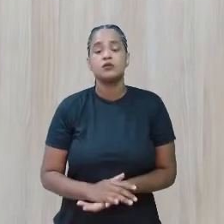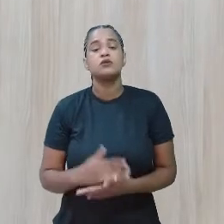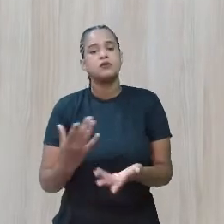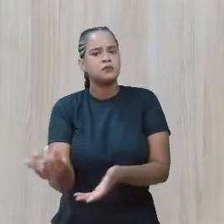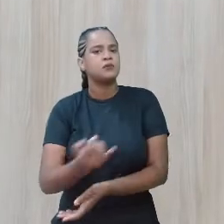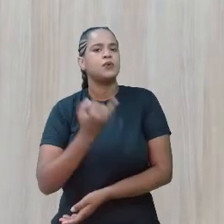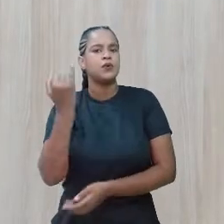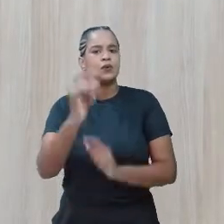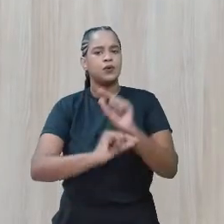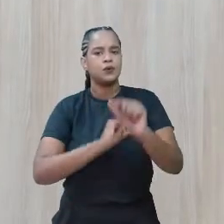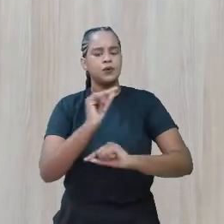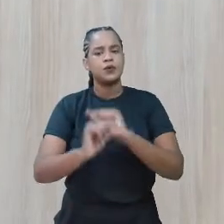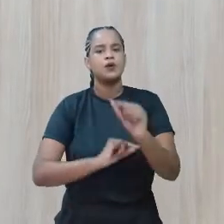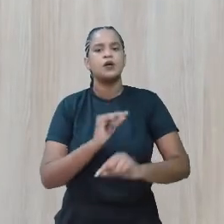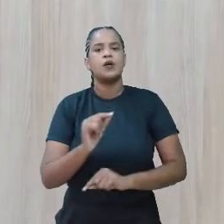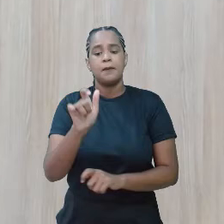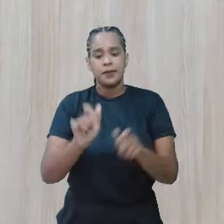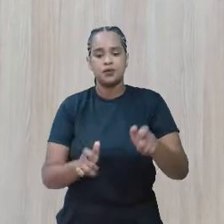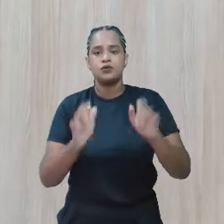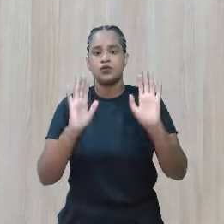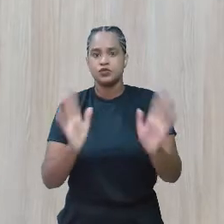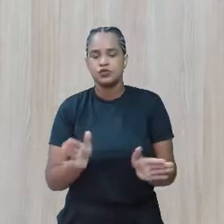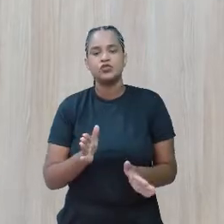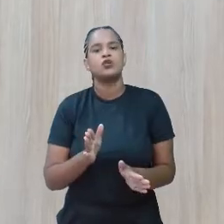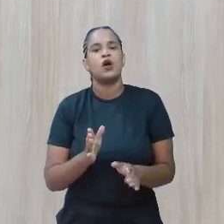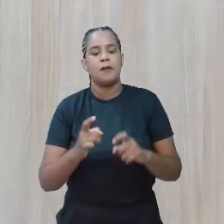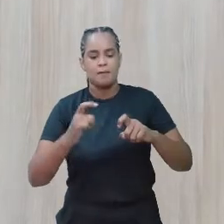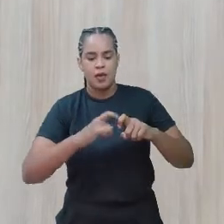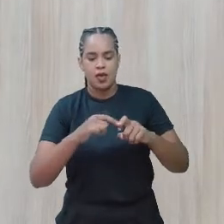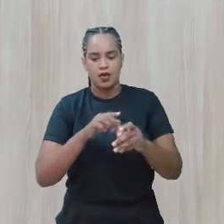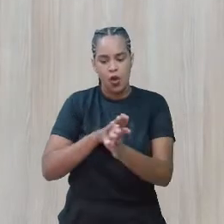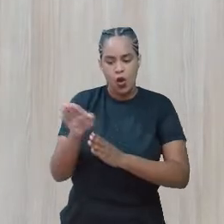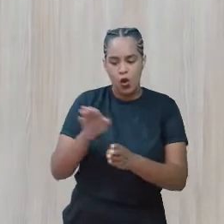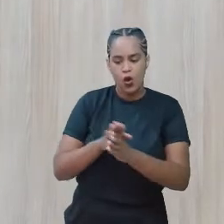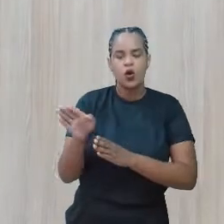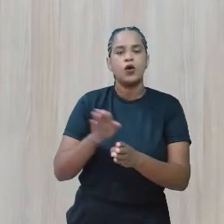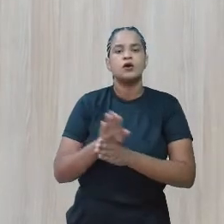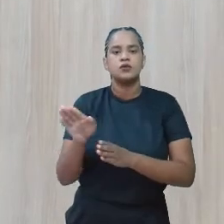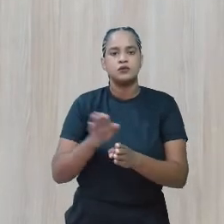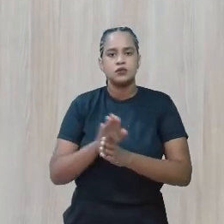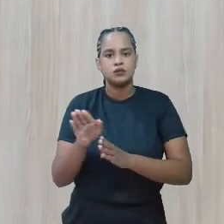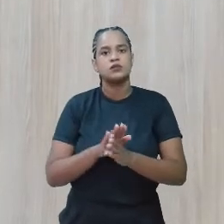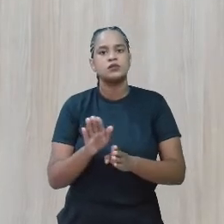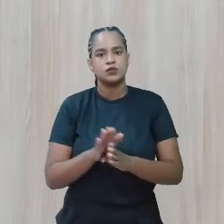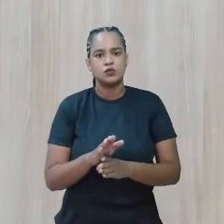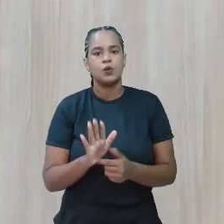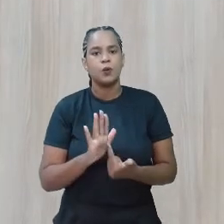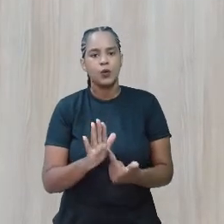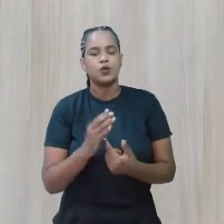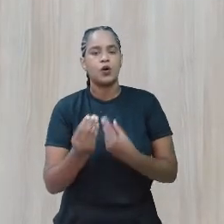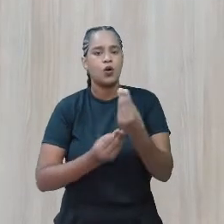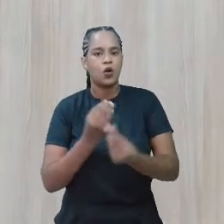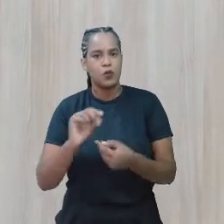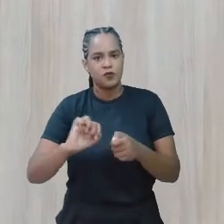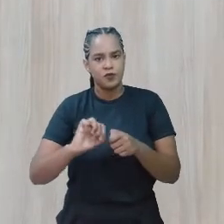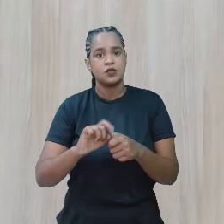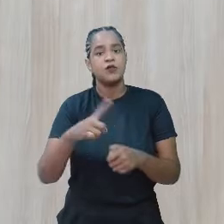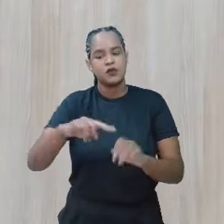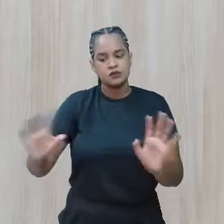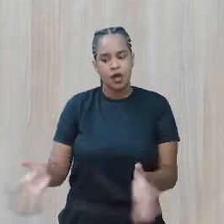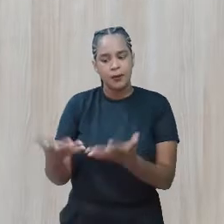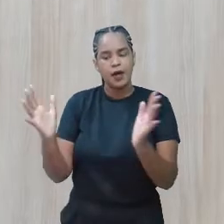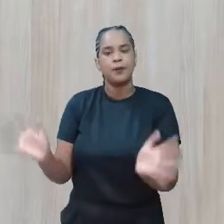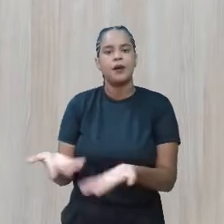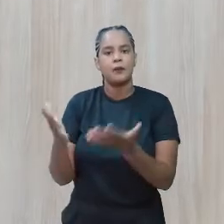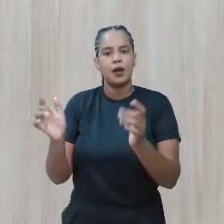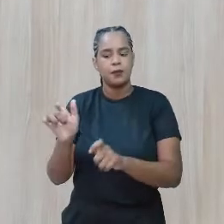importante que alguém que já fez, que a médica já orientou, coloque aí para vocês como é que faz isso. E vocês incentivando aí